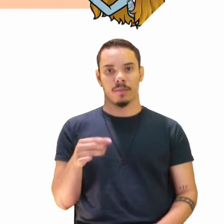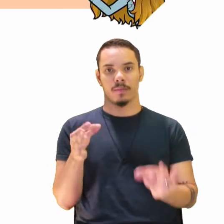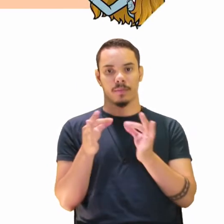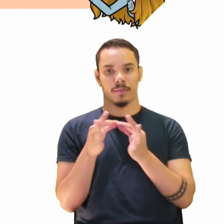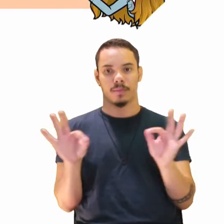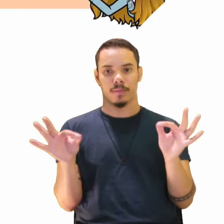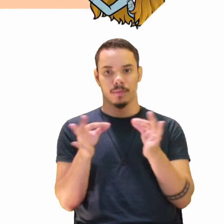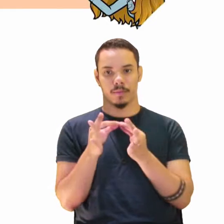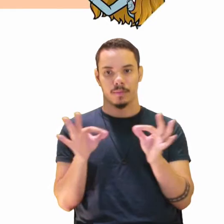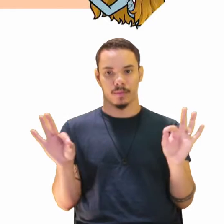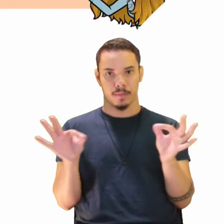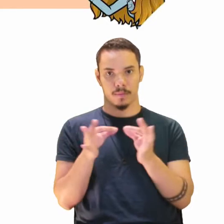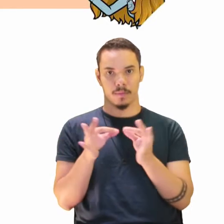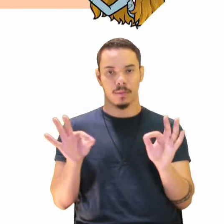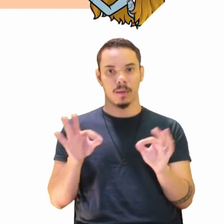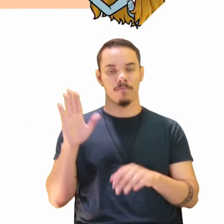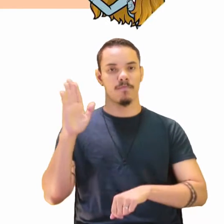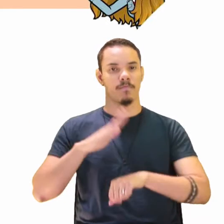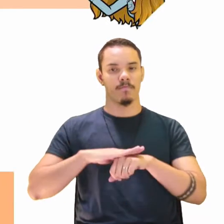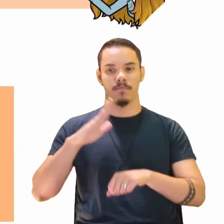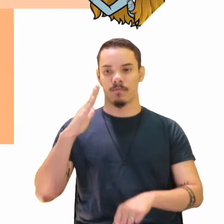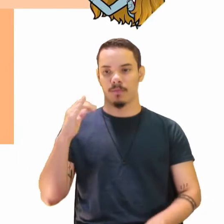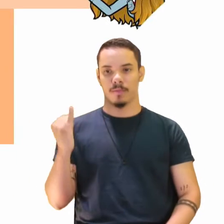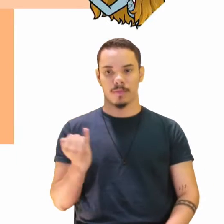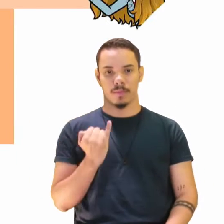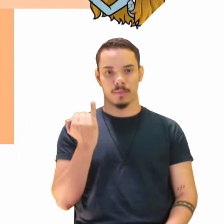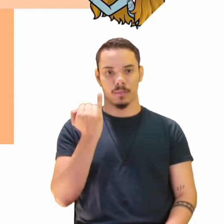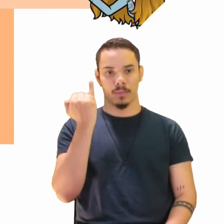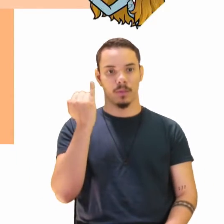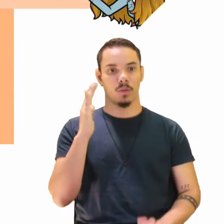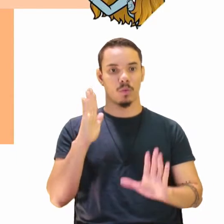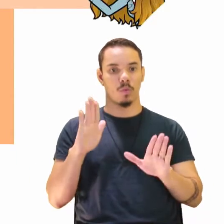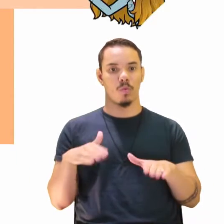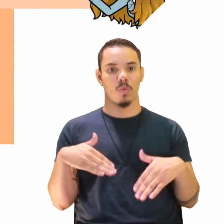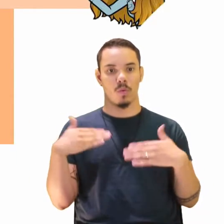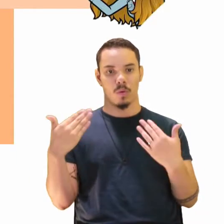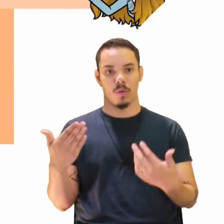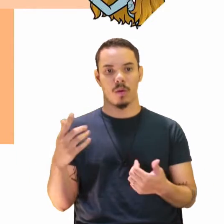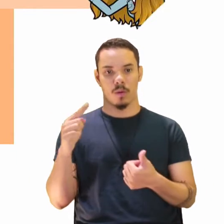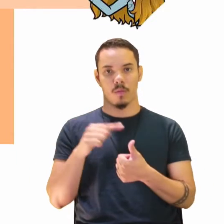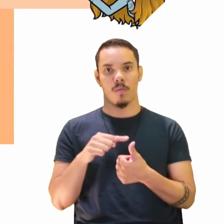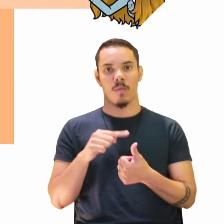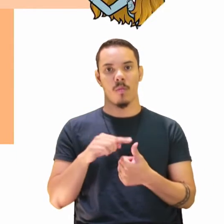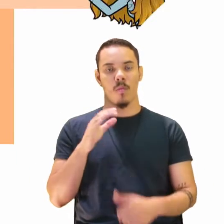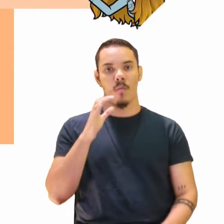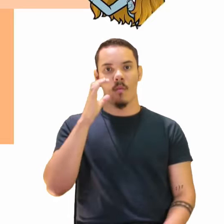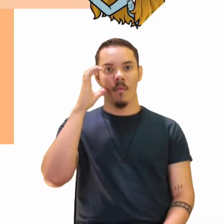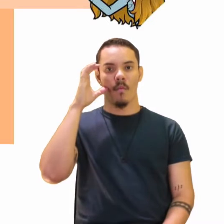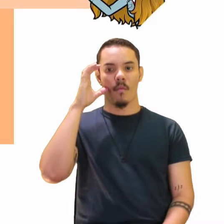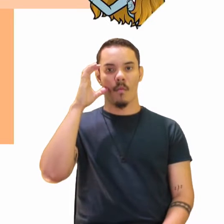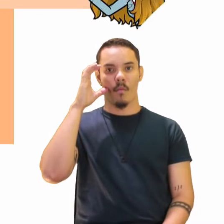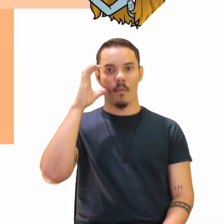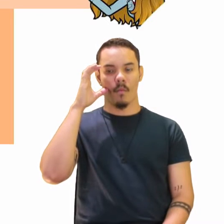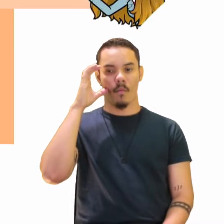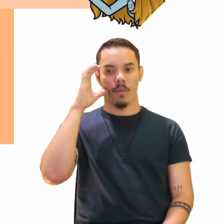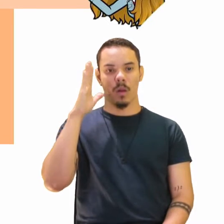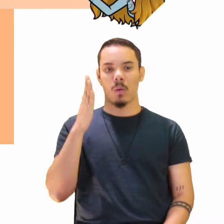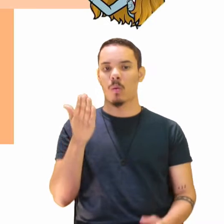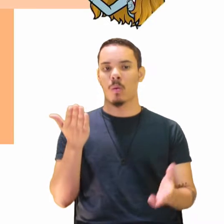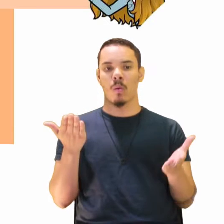assim, nas mais importantes. Quais são? Nós temos a omissão. E quais são as figuras